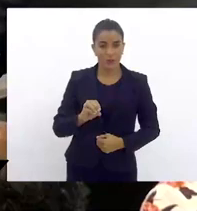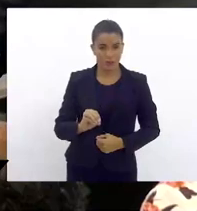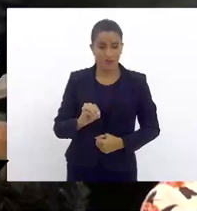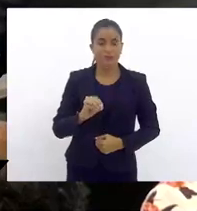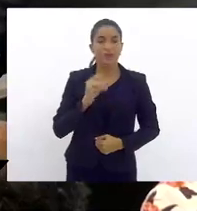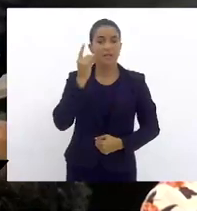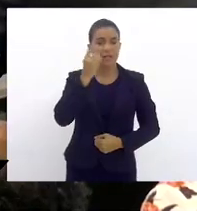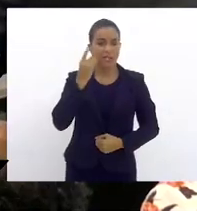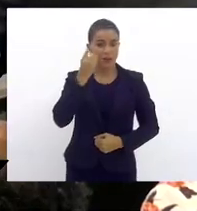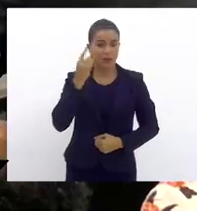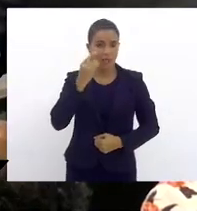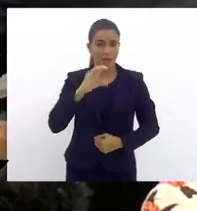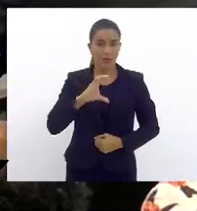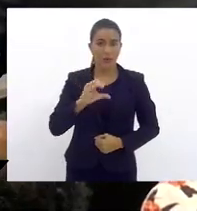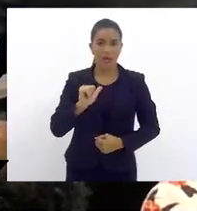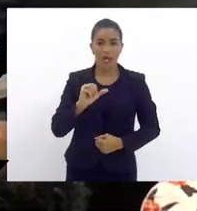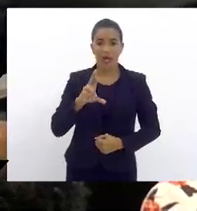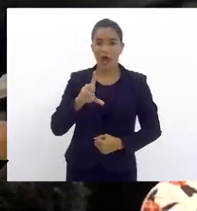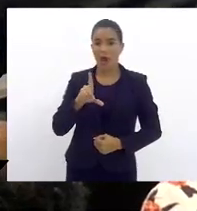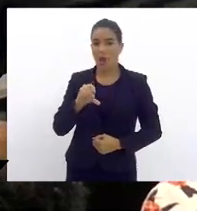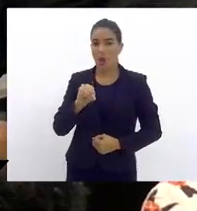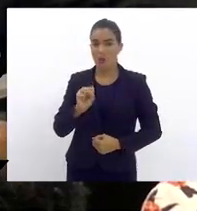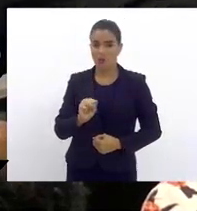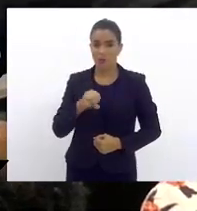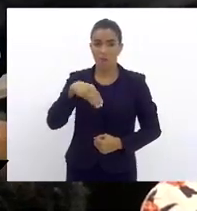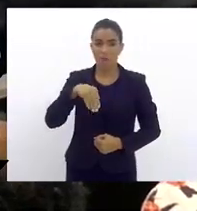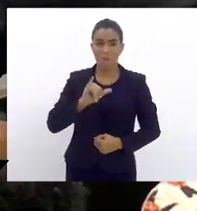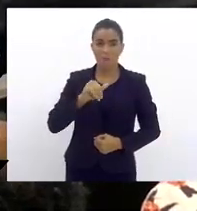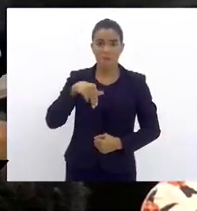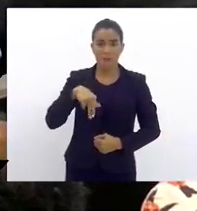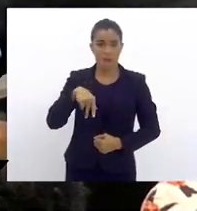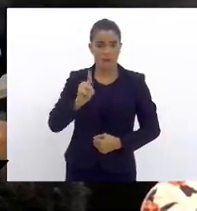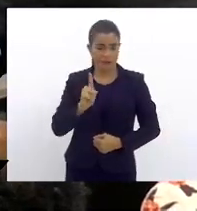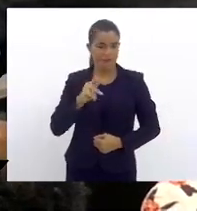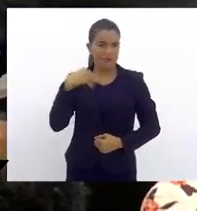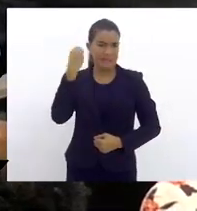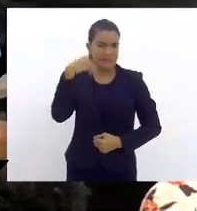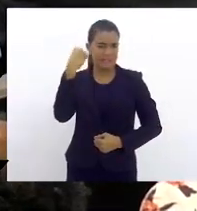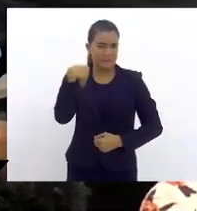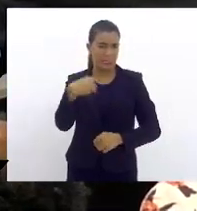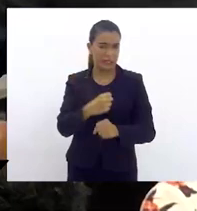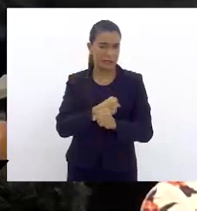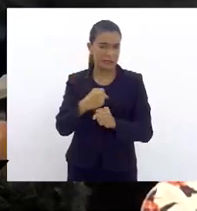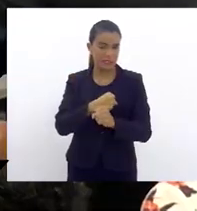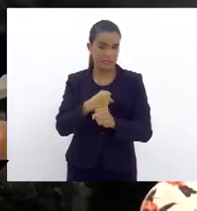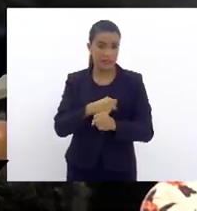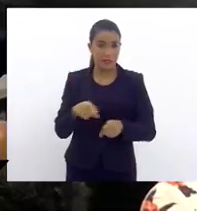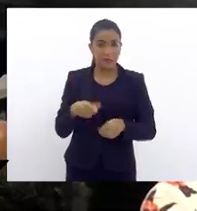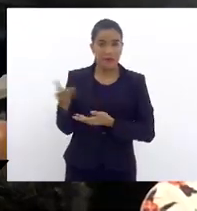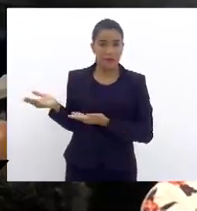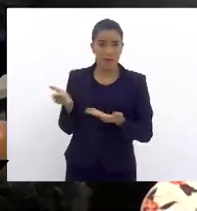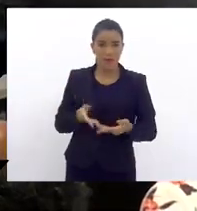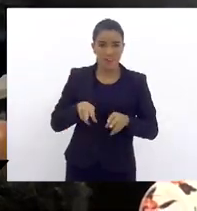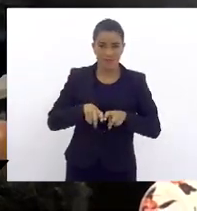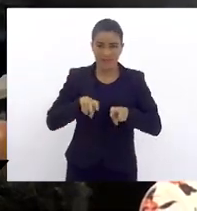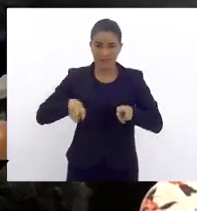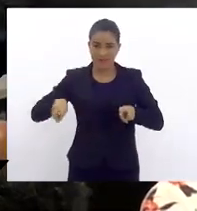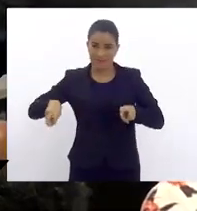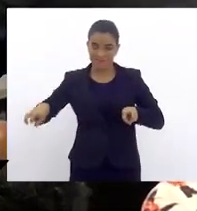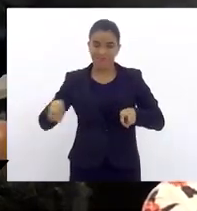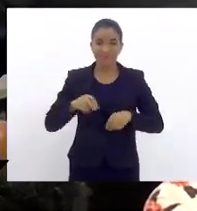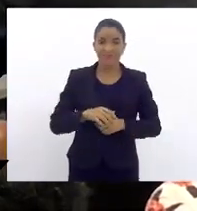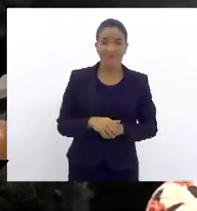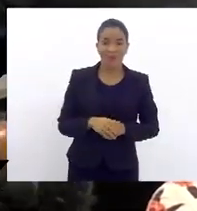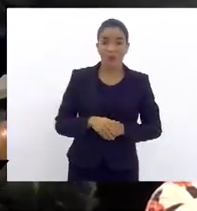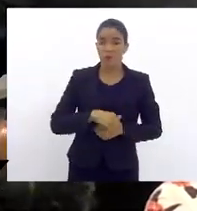deputado Carlos Menck que tem uma vasta experiência chamar também aqui para compor a mesa também nosso